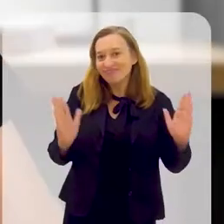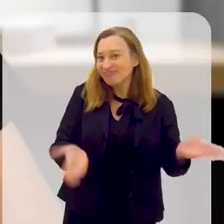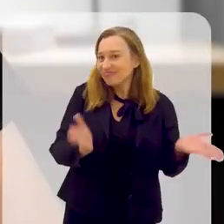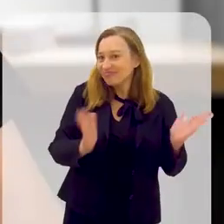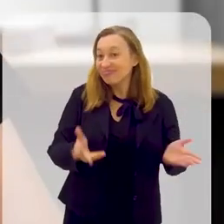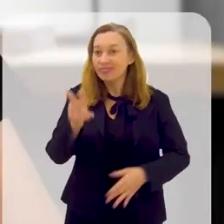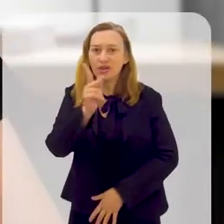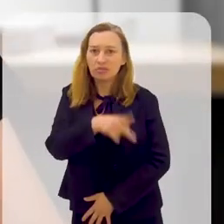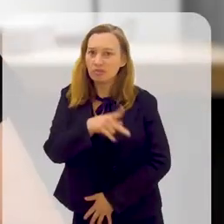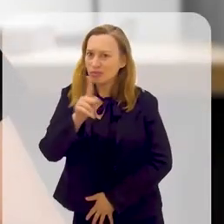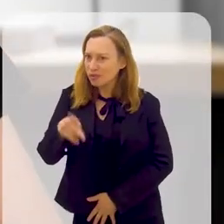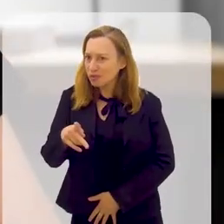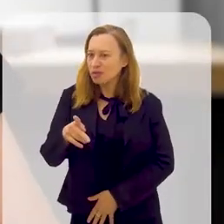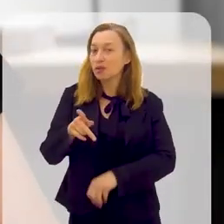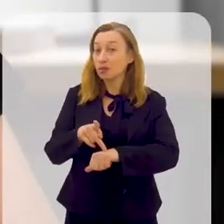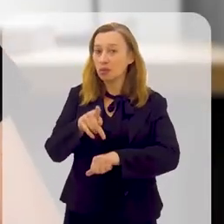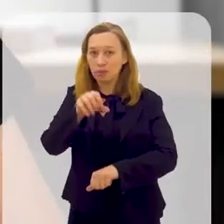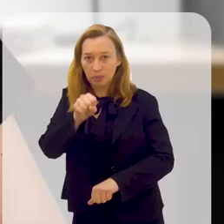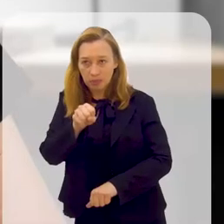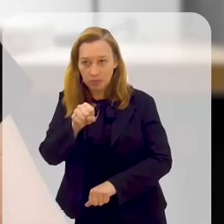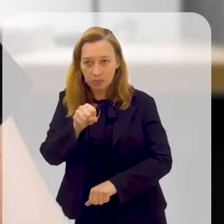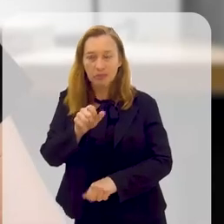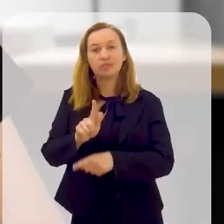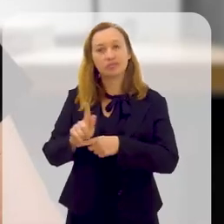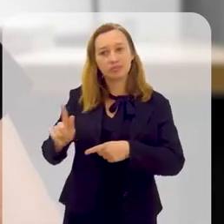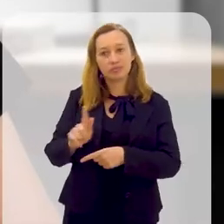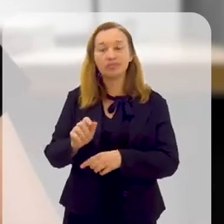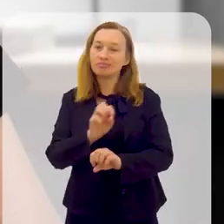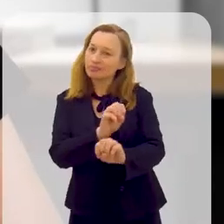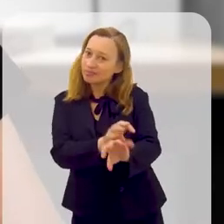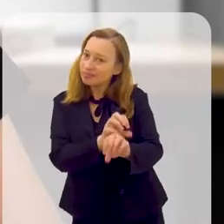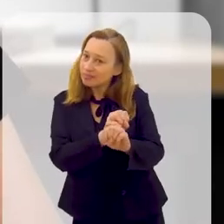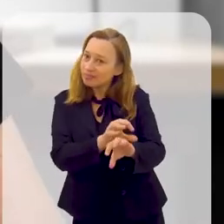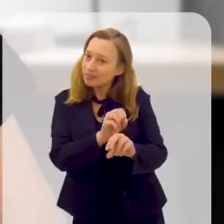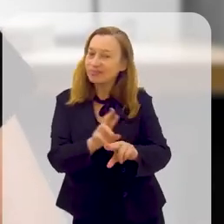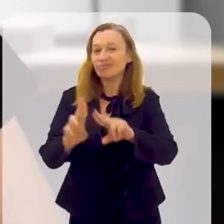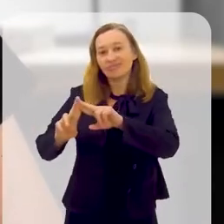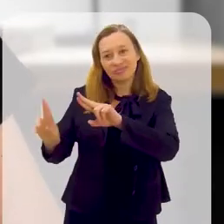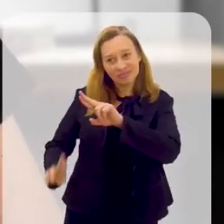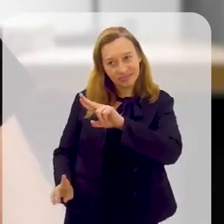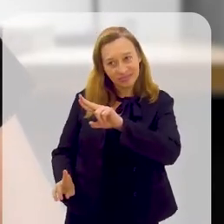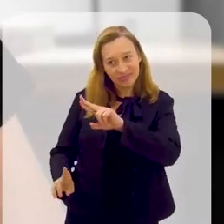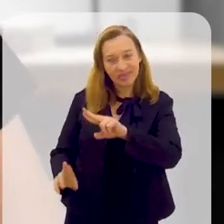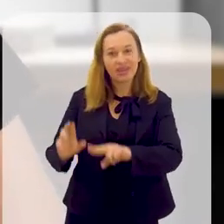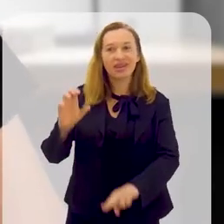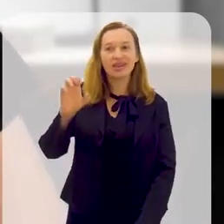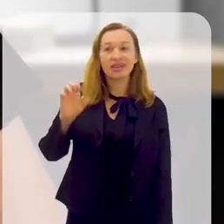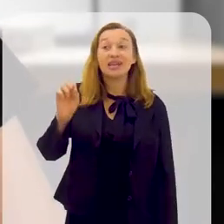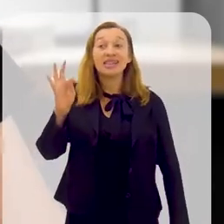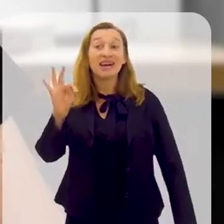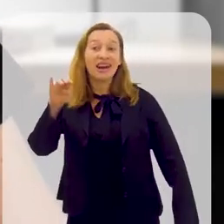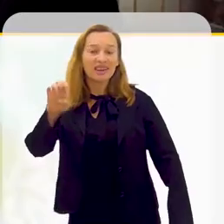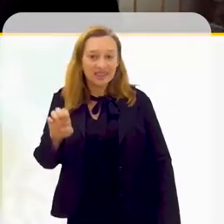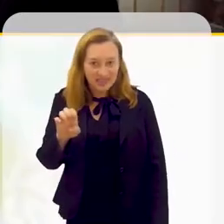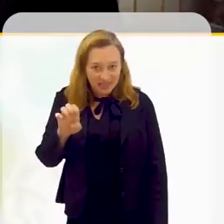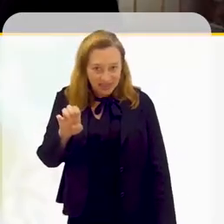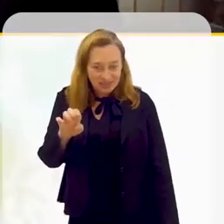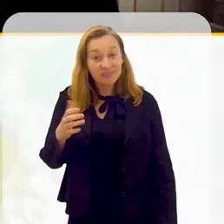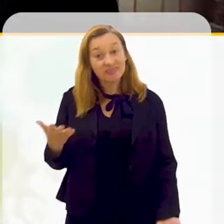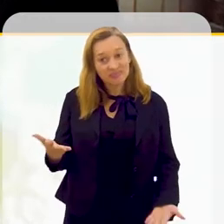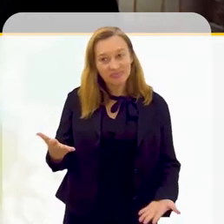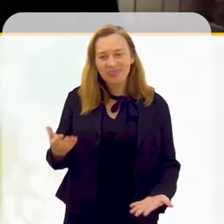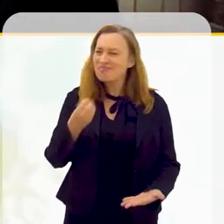minha convidada de hoje é a professora de pós-graduação em educação na UFRJ Celeste